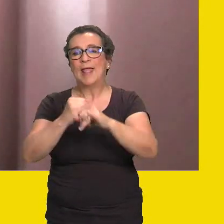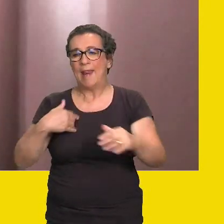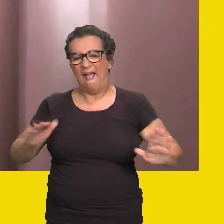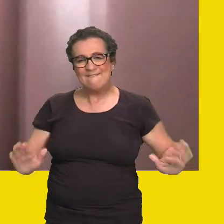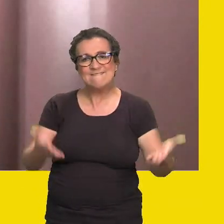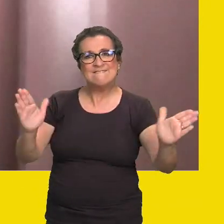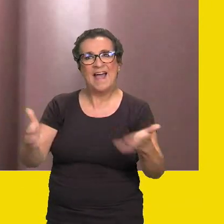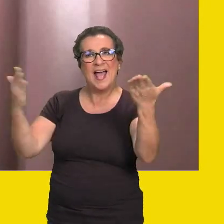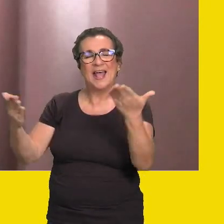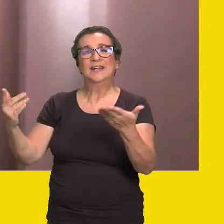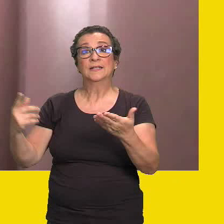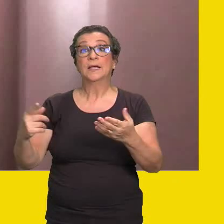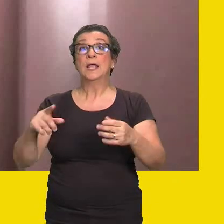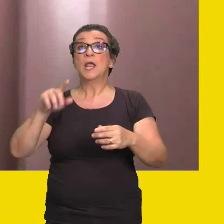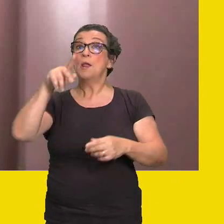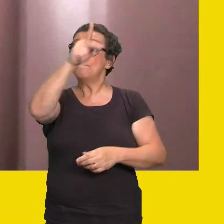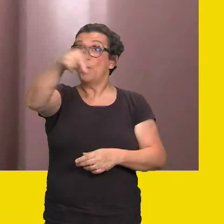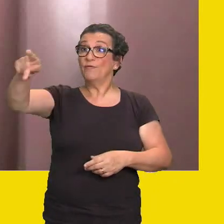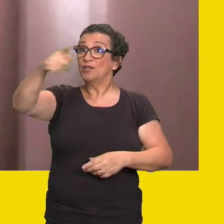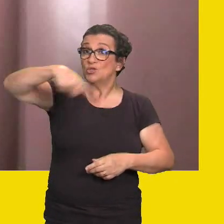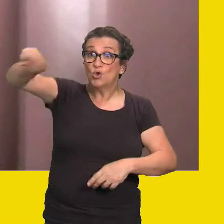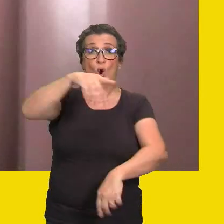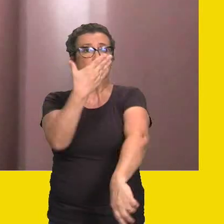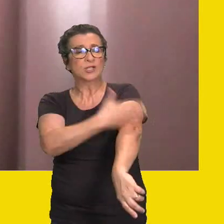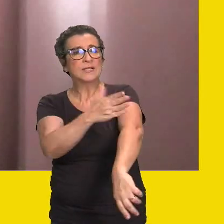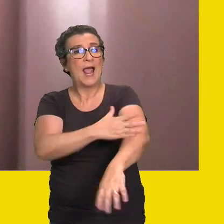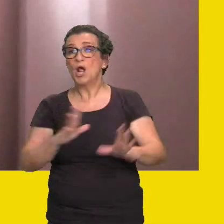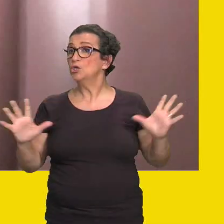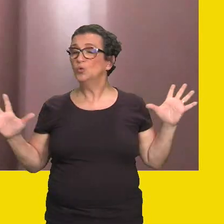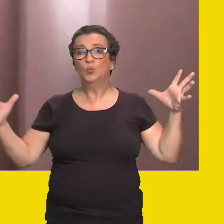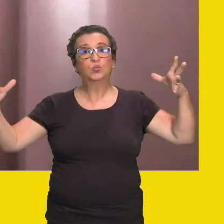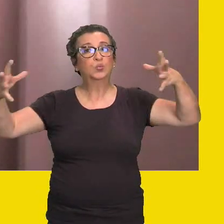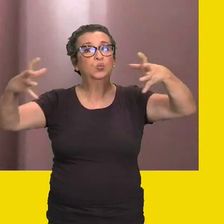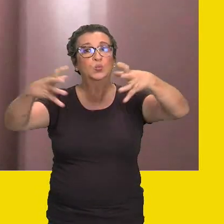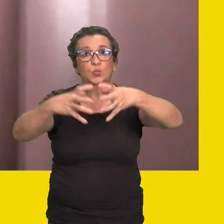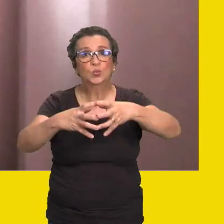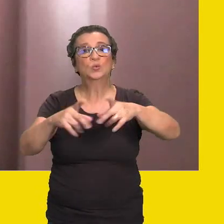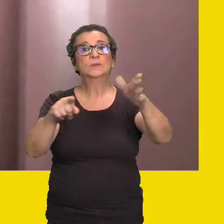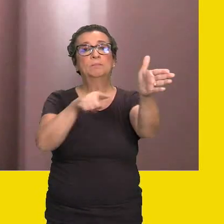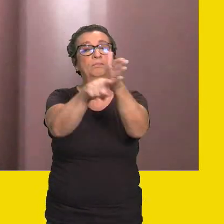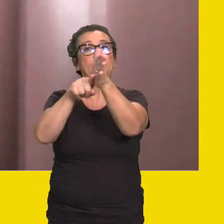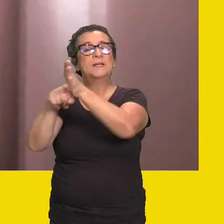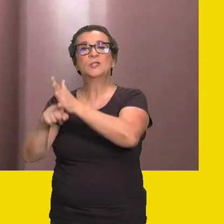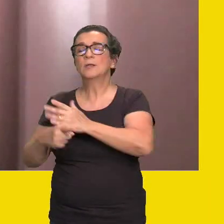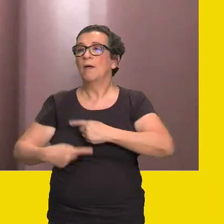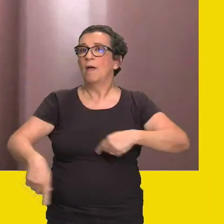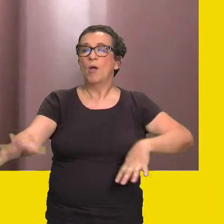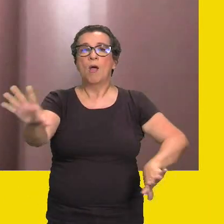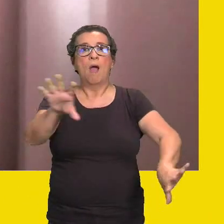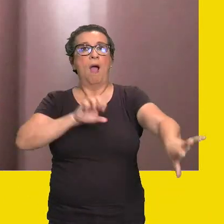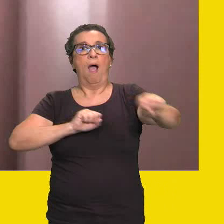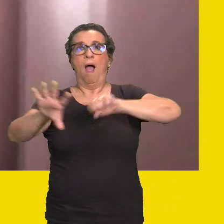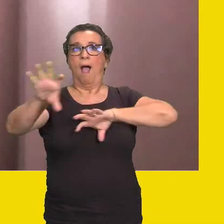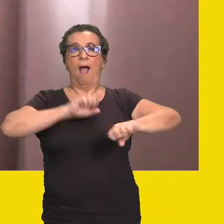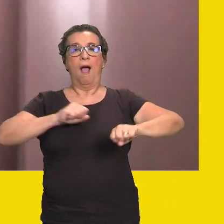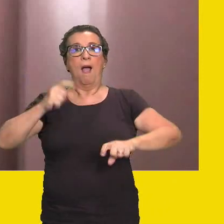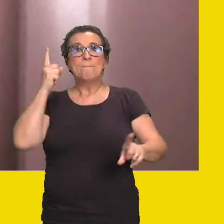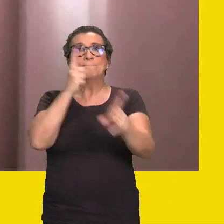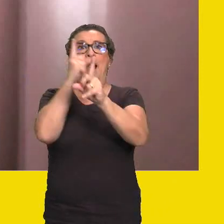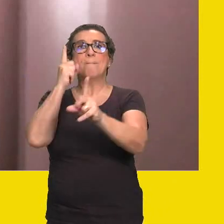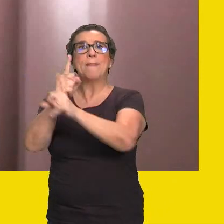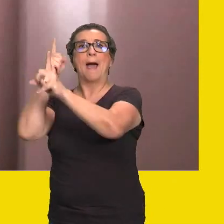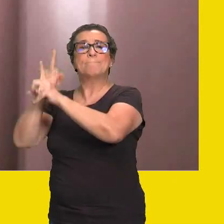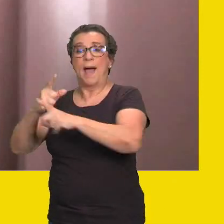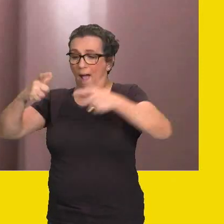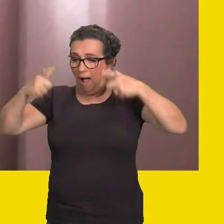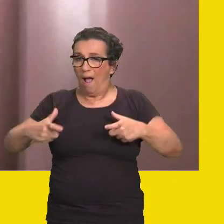de professores quanto de estagiários que estavam conosco naquele momento, foi uma pesquisa muito rica. Eles descobriram muitas coisas sobre o bairro